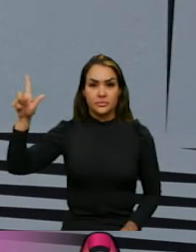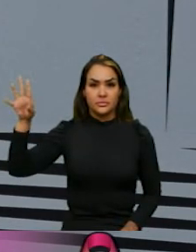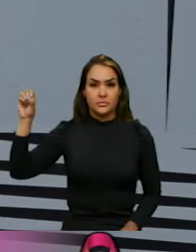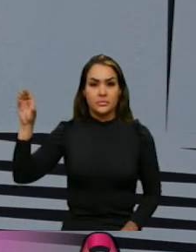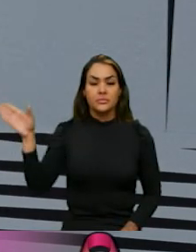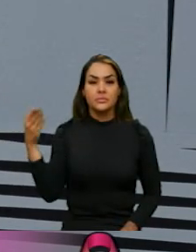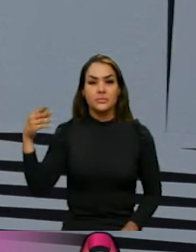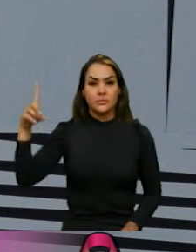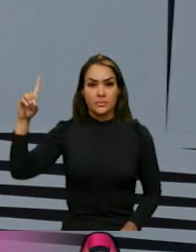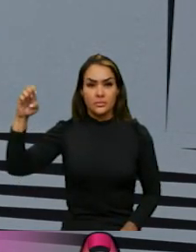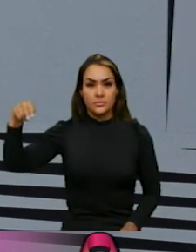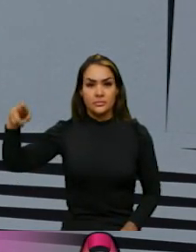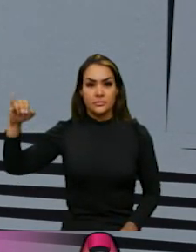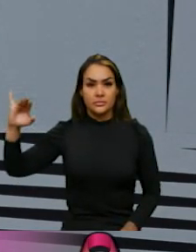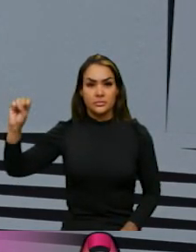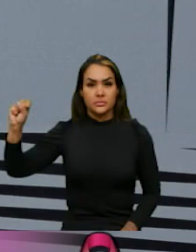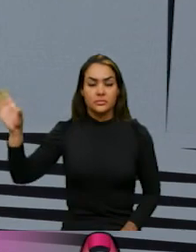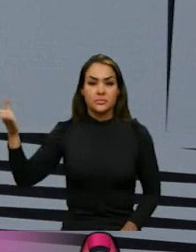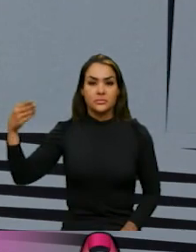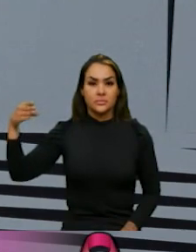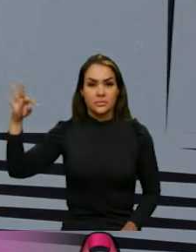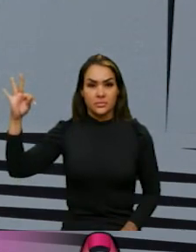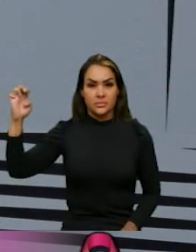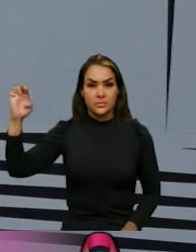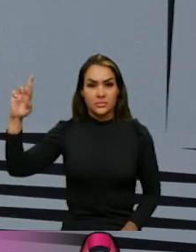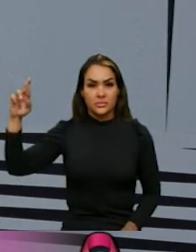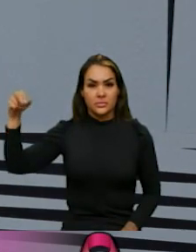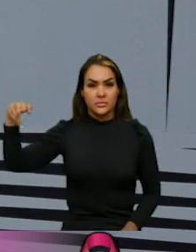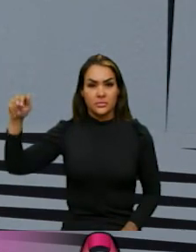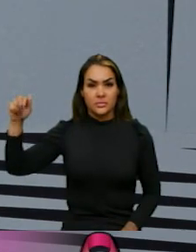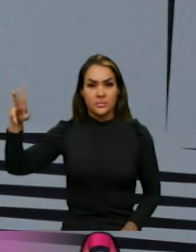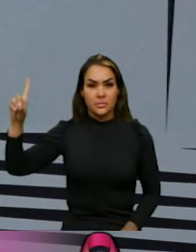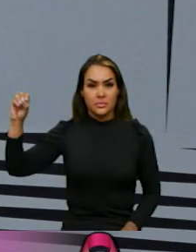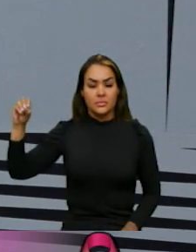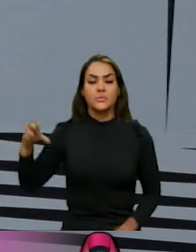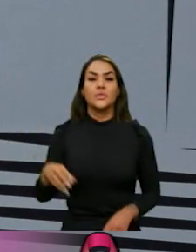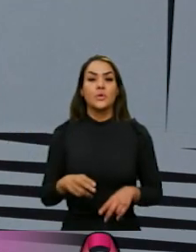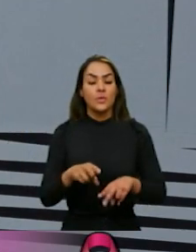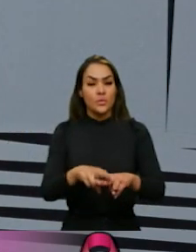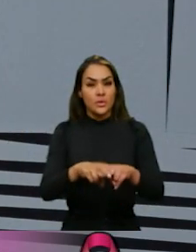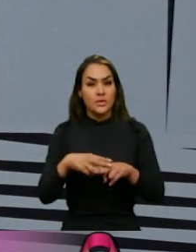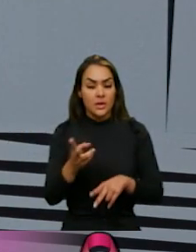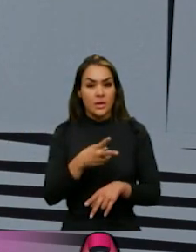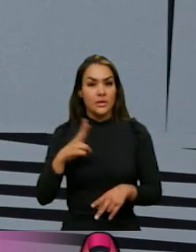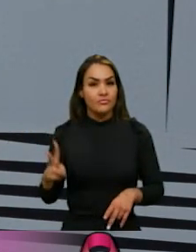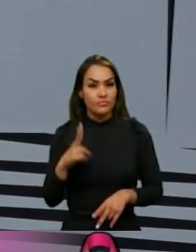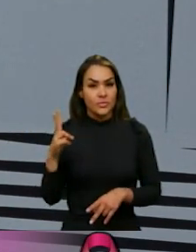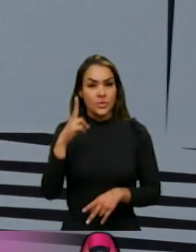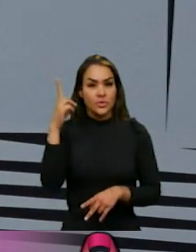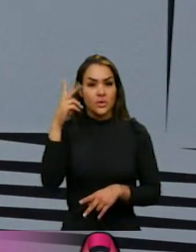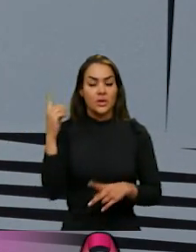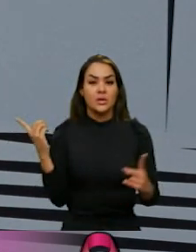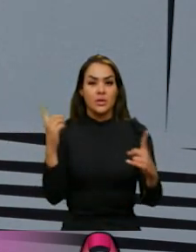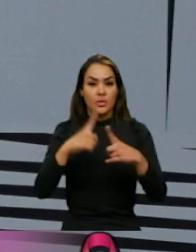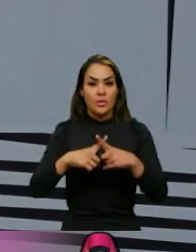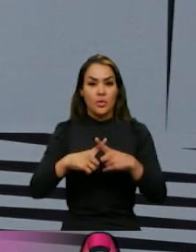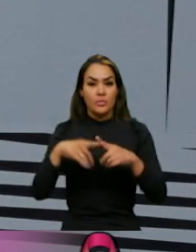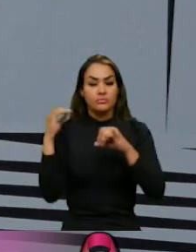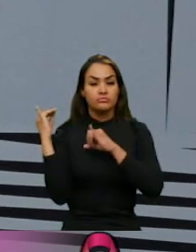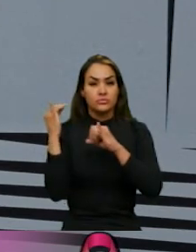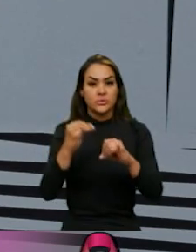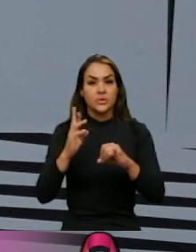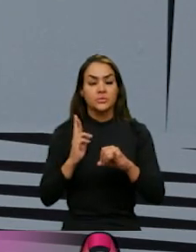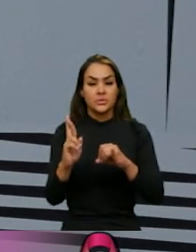de Oliveira Prado e Fernando de Oliveira Prado, pelas conquistas na Copa Elite de Jiu-Jitsu, em que a representaram o município